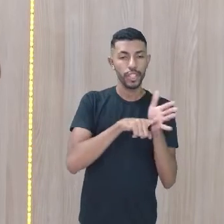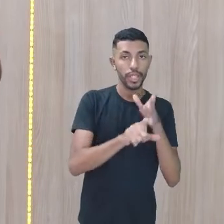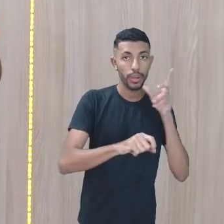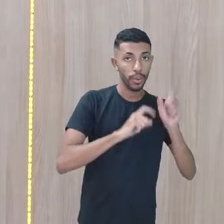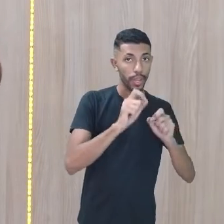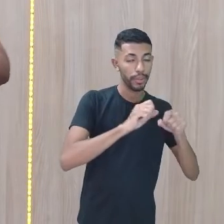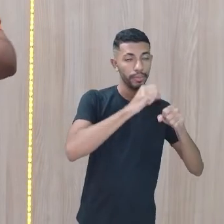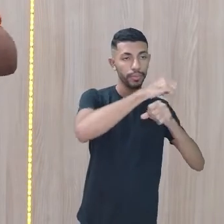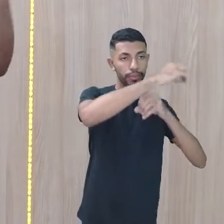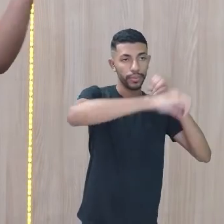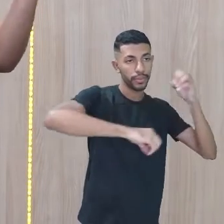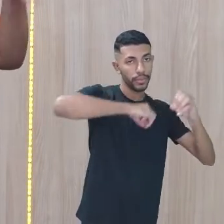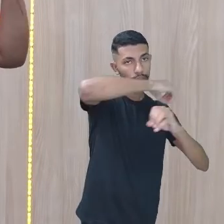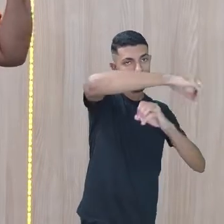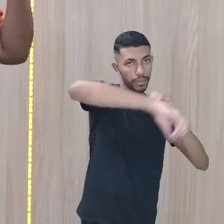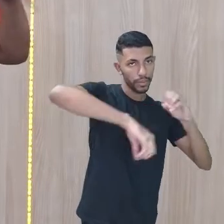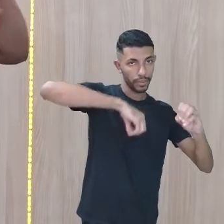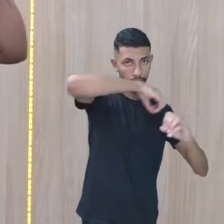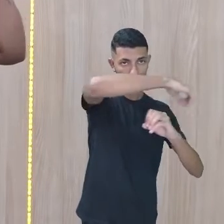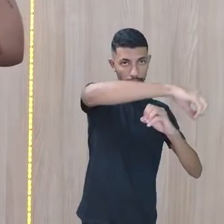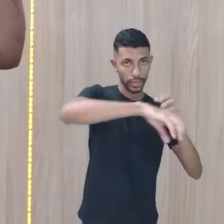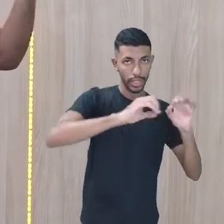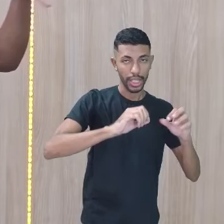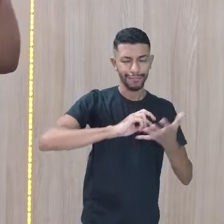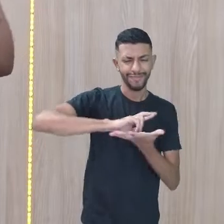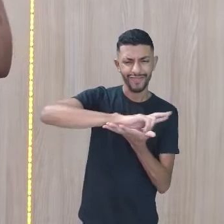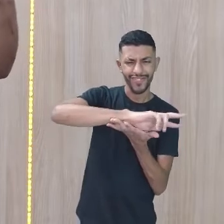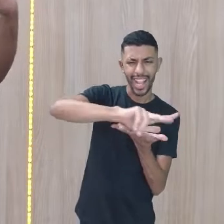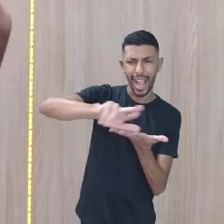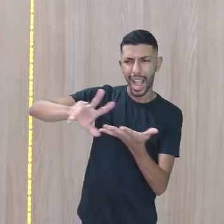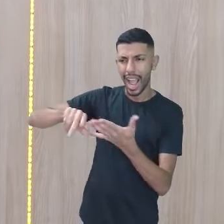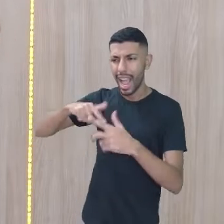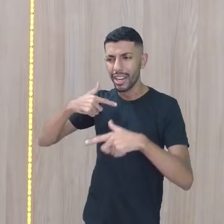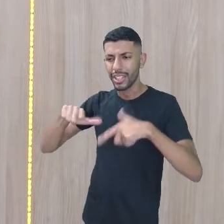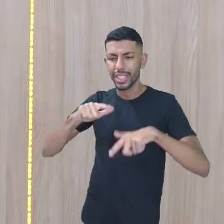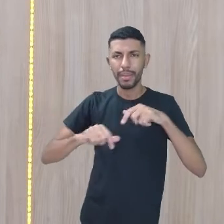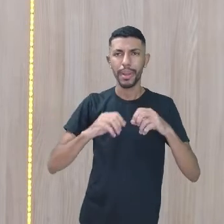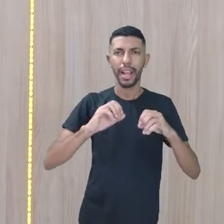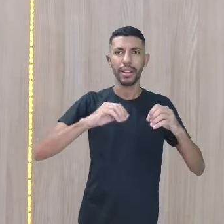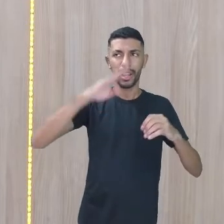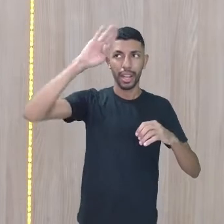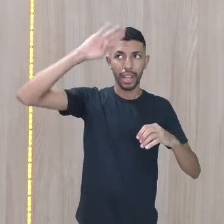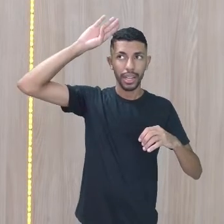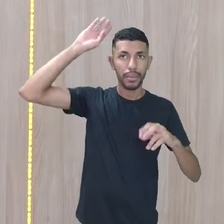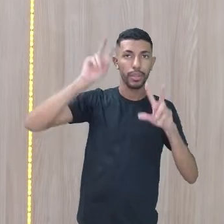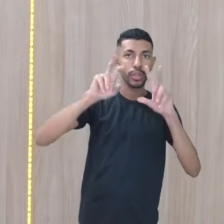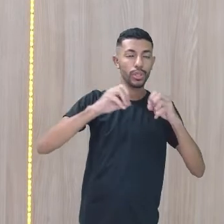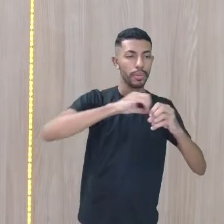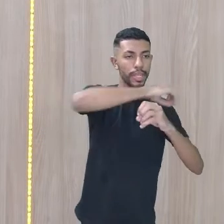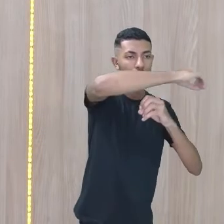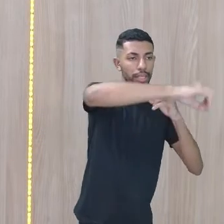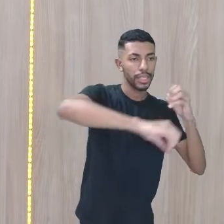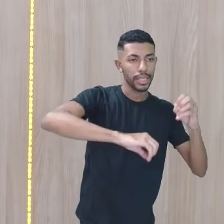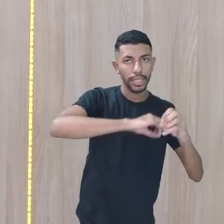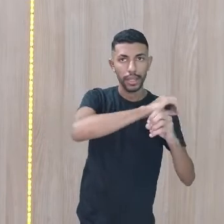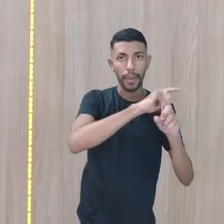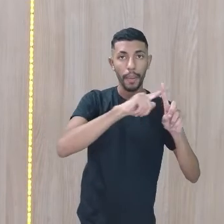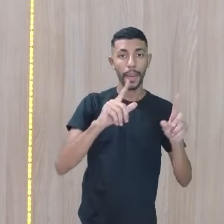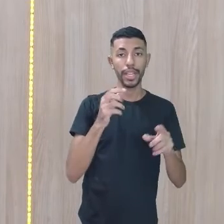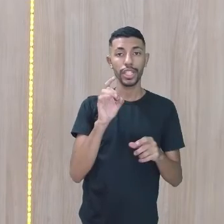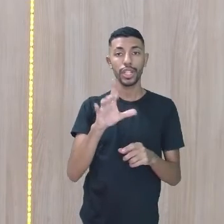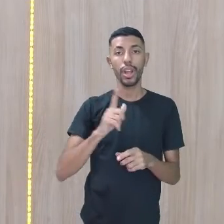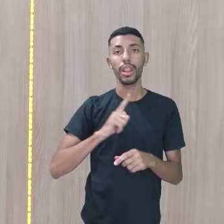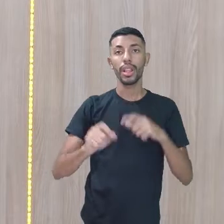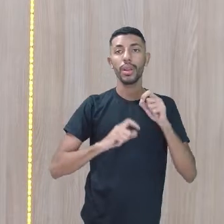solar. Vários trabalhos acadêmicos sobre o sistema solar, mas eu só tenho 10 minutos para fazer